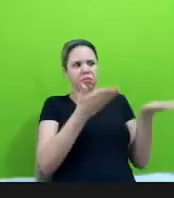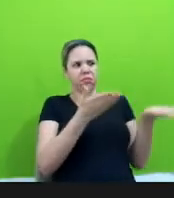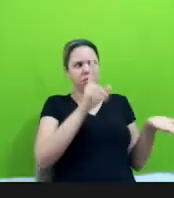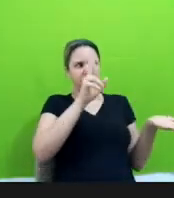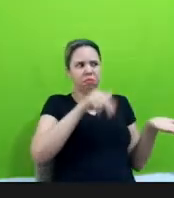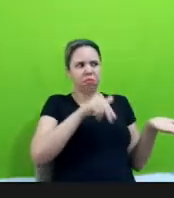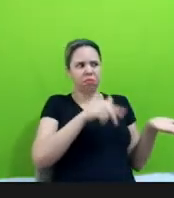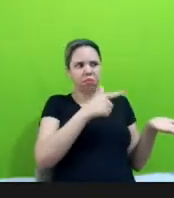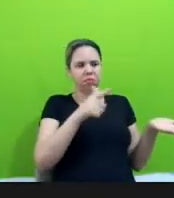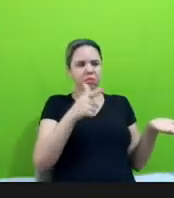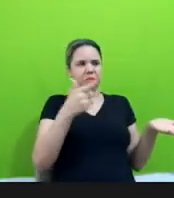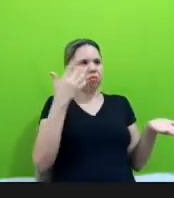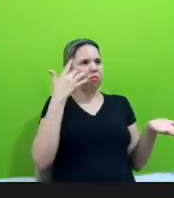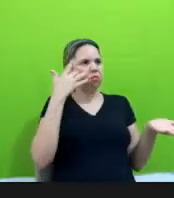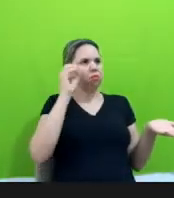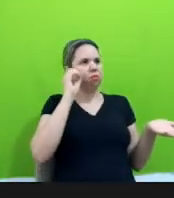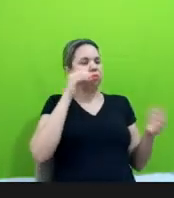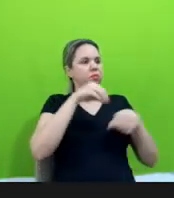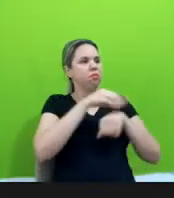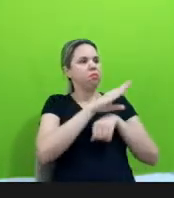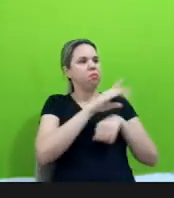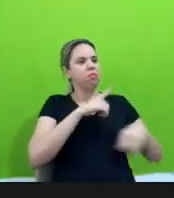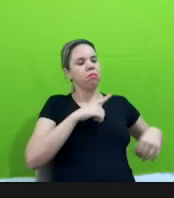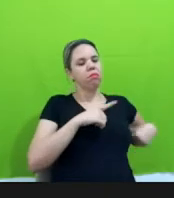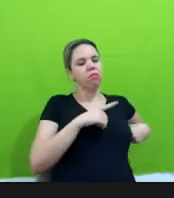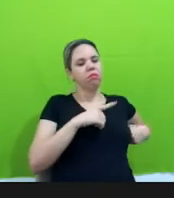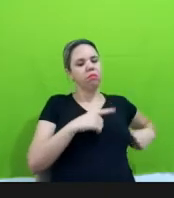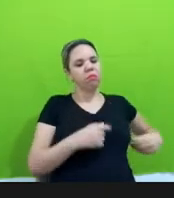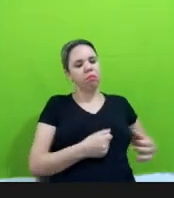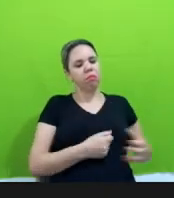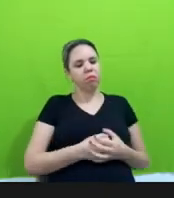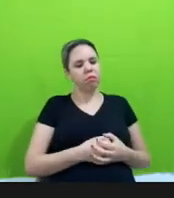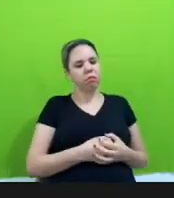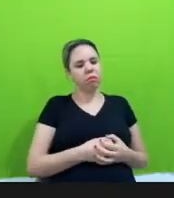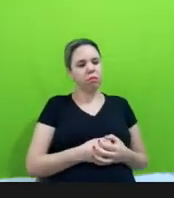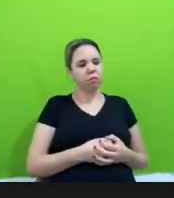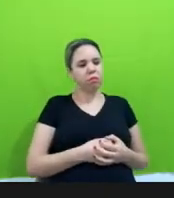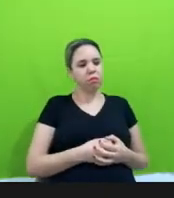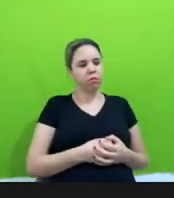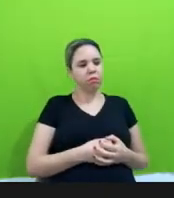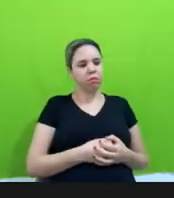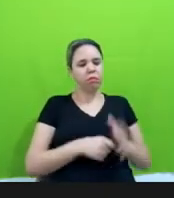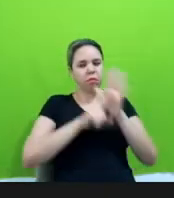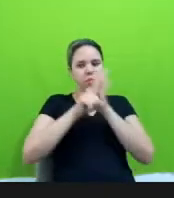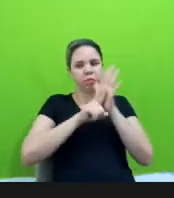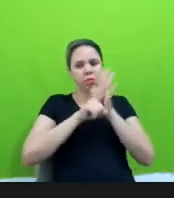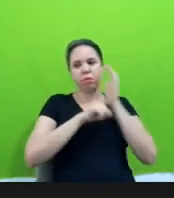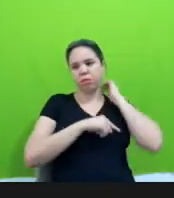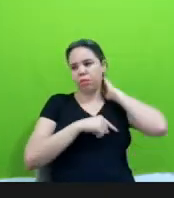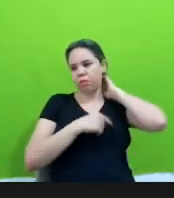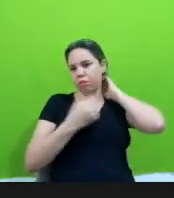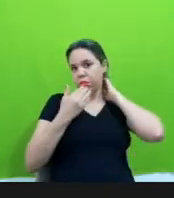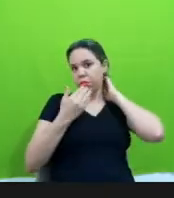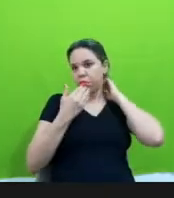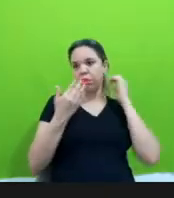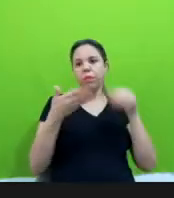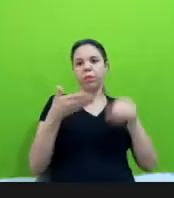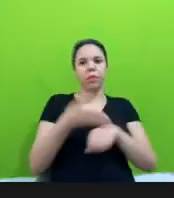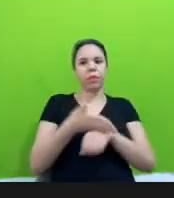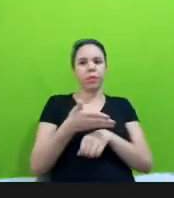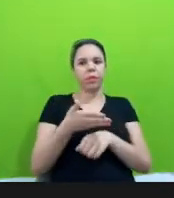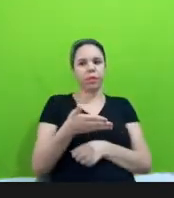Depois da denúncia, ele passou a vê-lo pouco. Mas, a partir dessa apuração, eu fiz um pedido de acesso